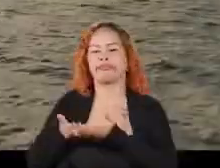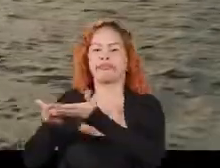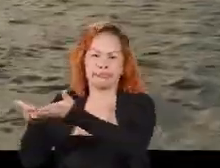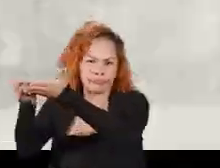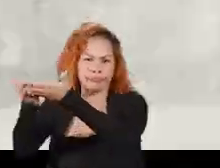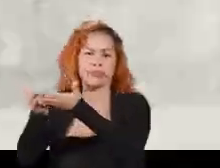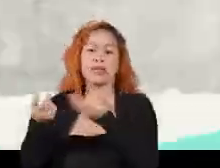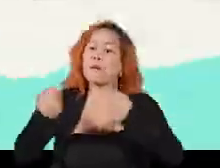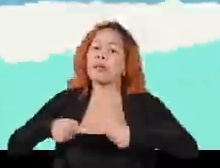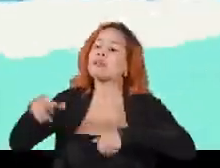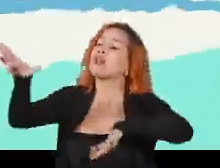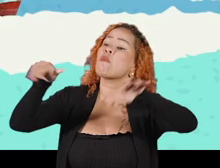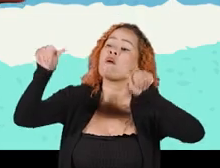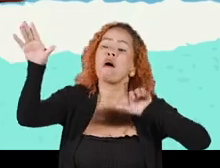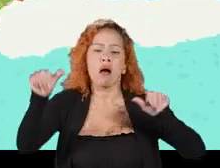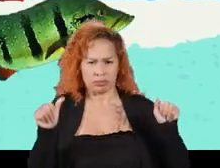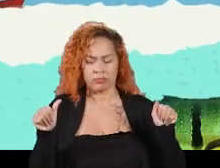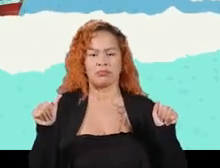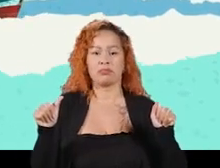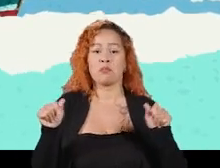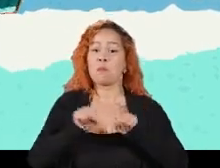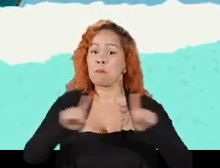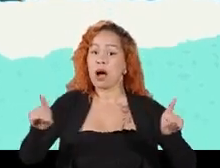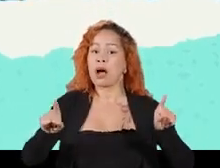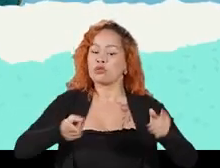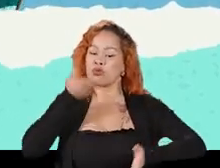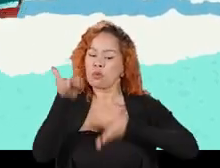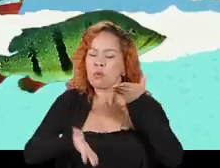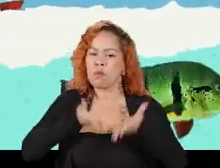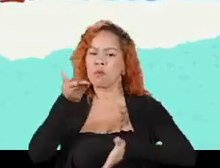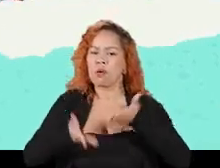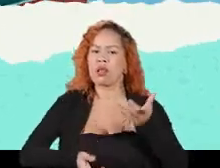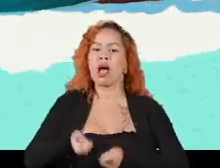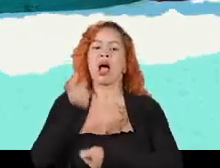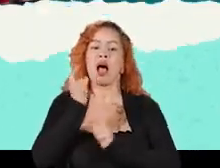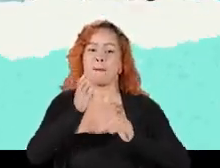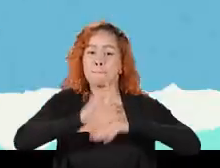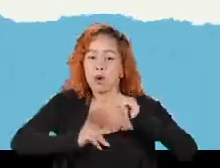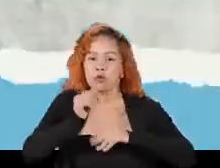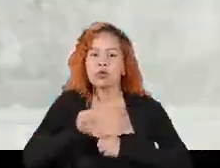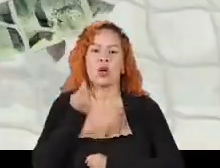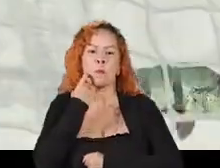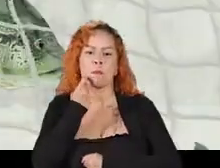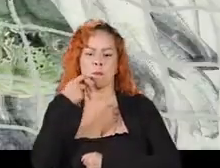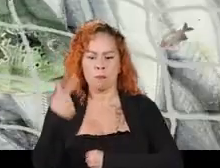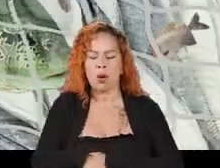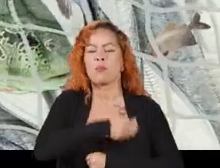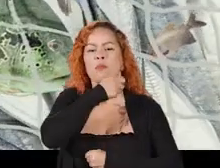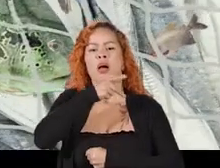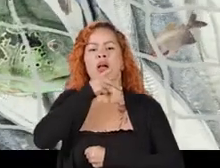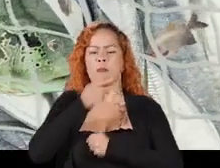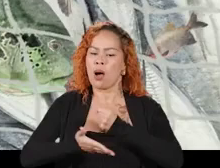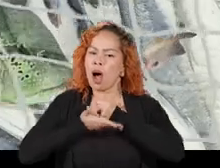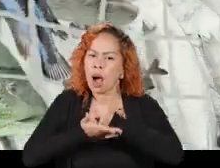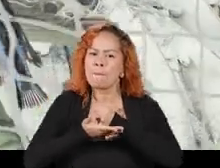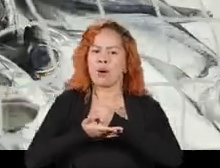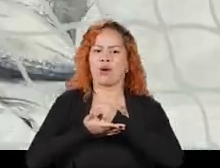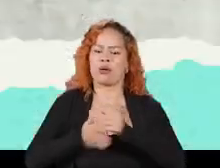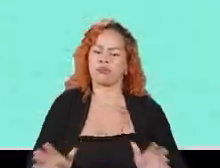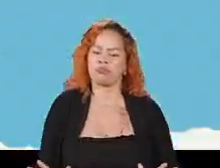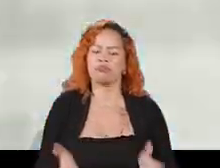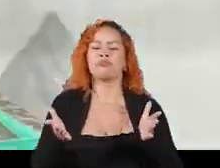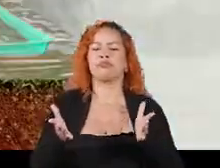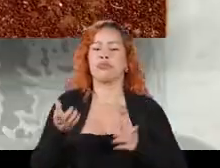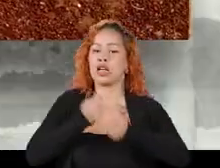vão embora. Precisamos atrair essas embarcações, mas também cuidar dos nossos pescadores. Fornecer apoio, garantir